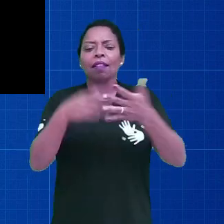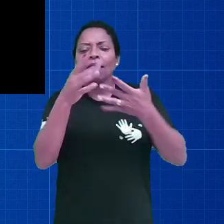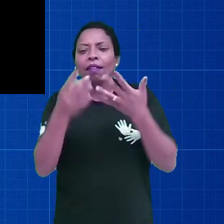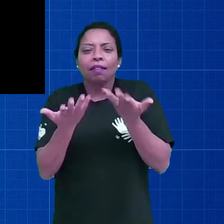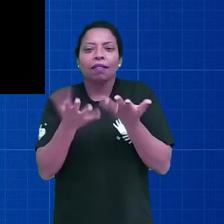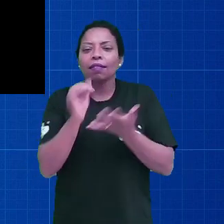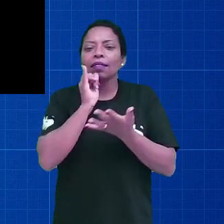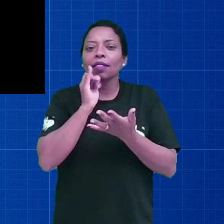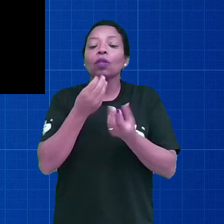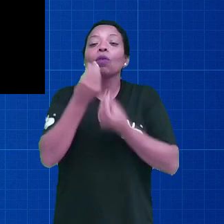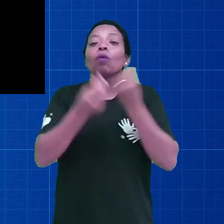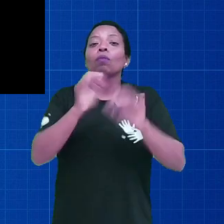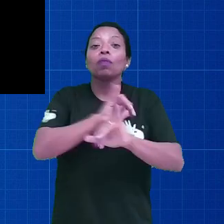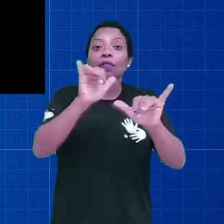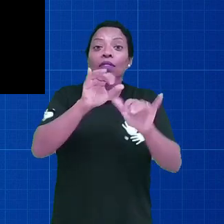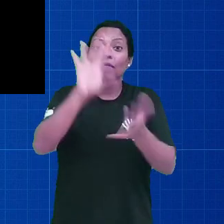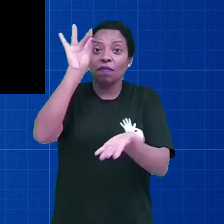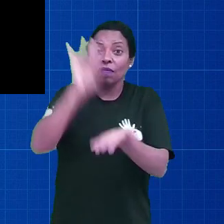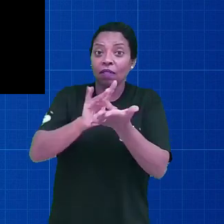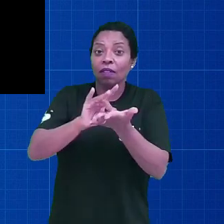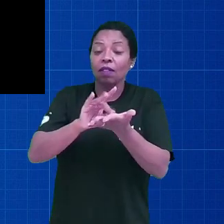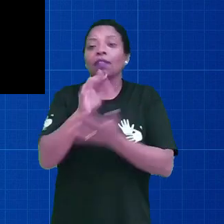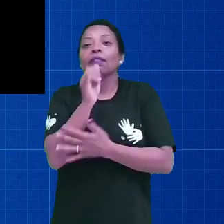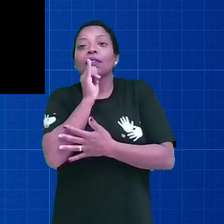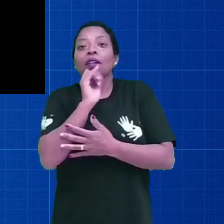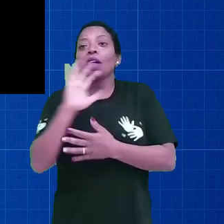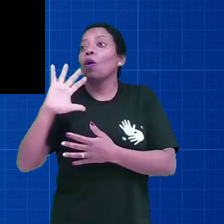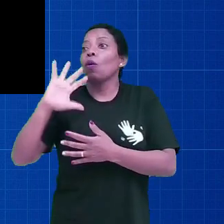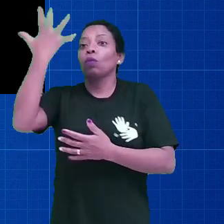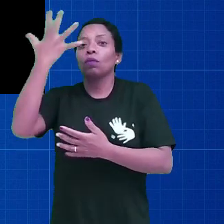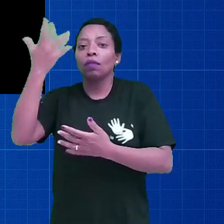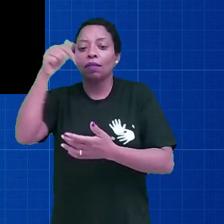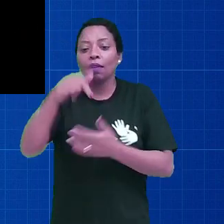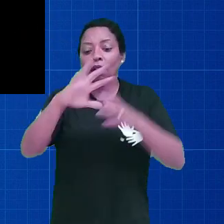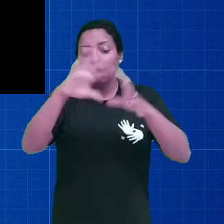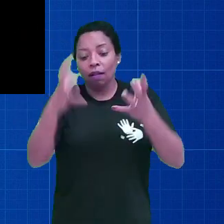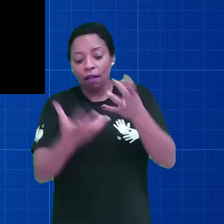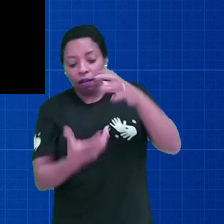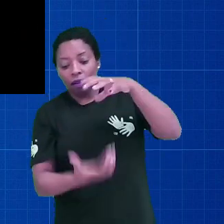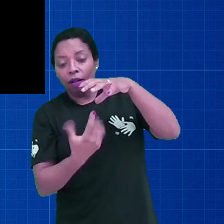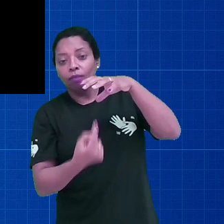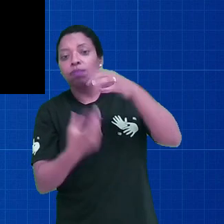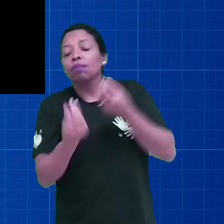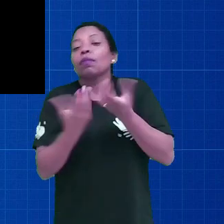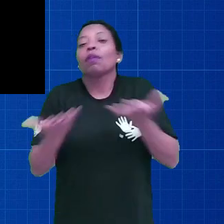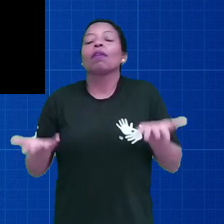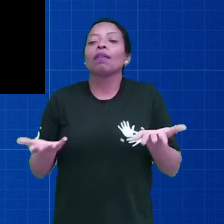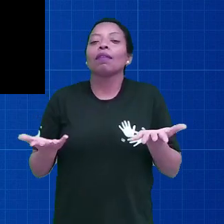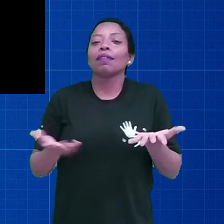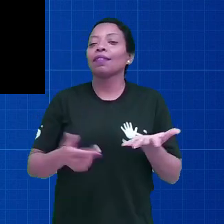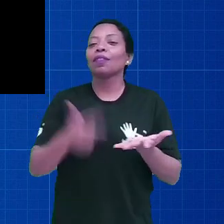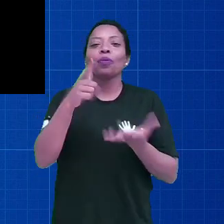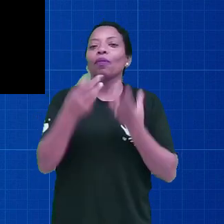modelarmos eventos extremos. Nós não temos todas as informações para modelar esses eventos extremos.